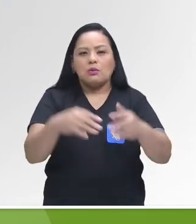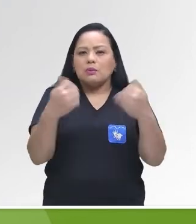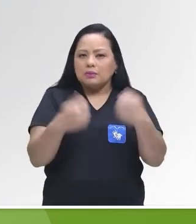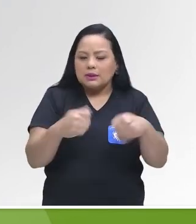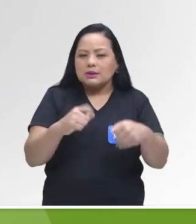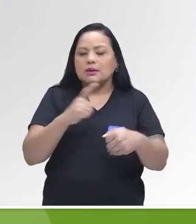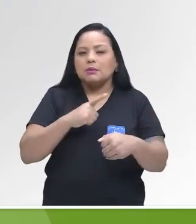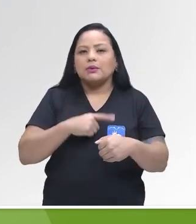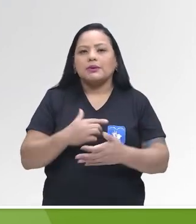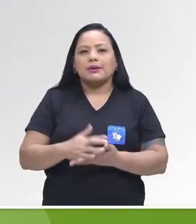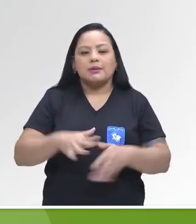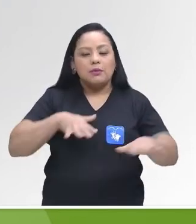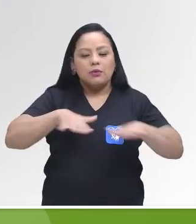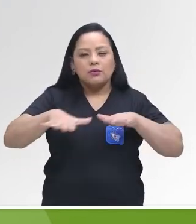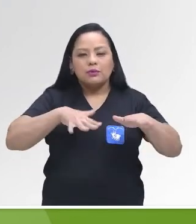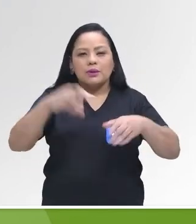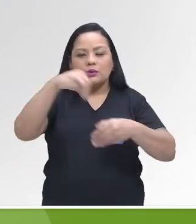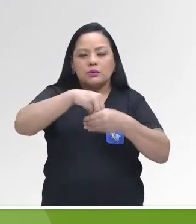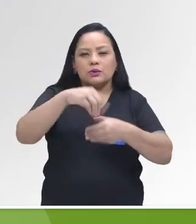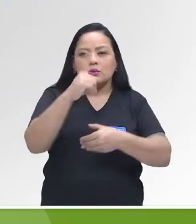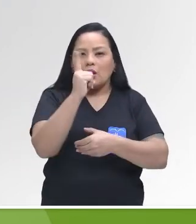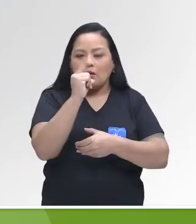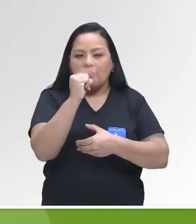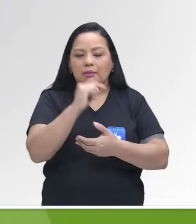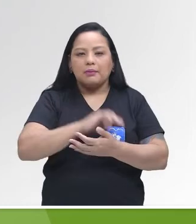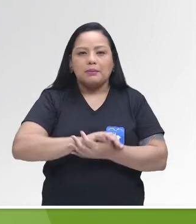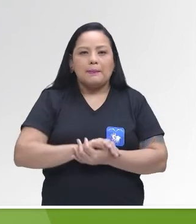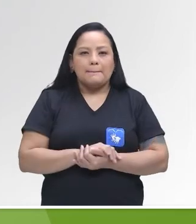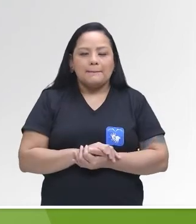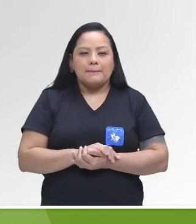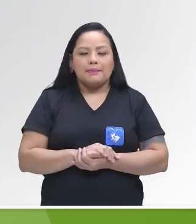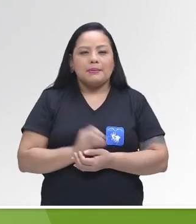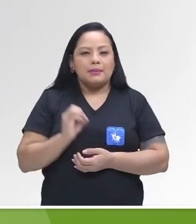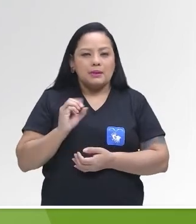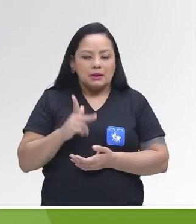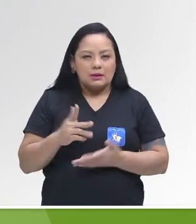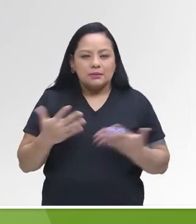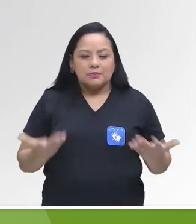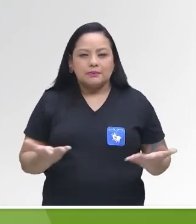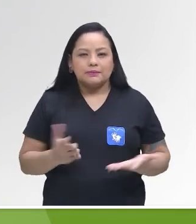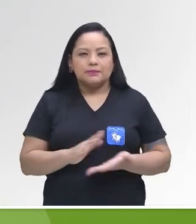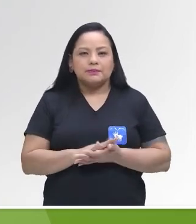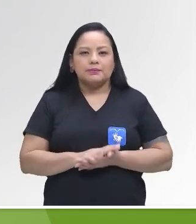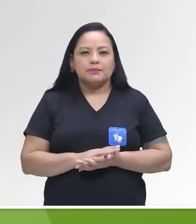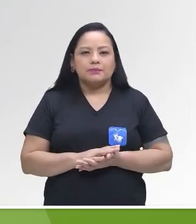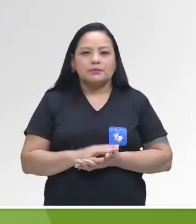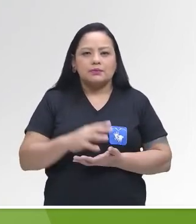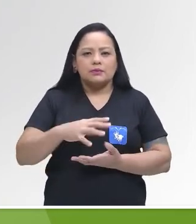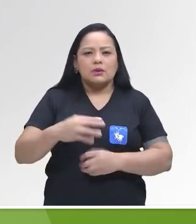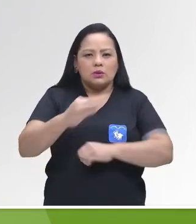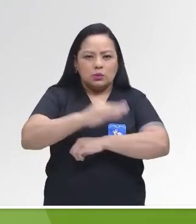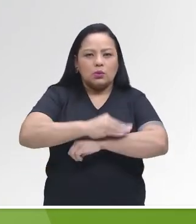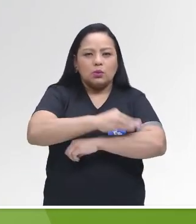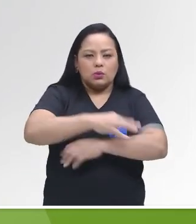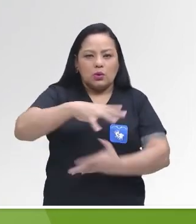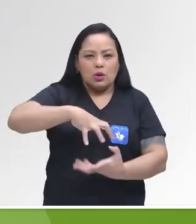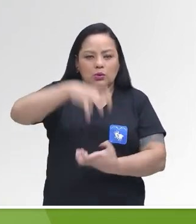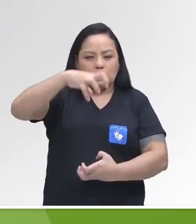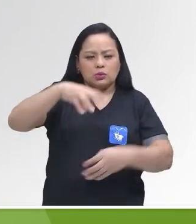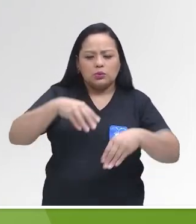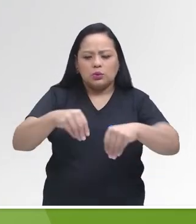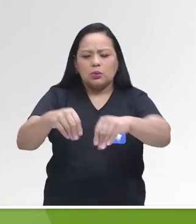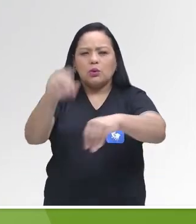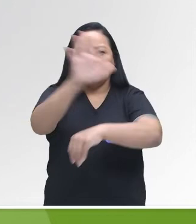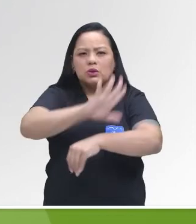porque elas precisam se movimentar dentro da água, ok? Os adultos geralmente são terrestres e